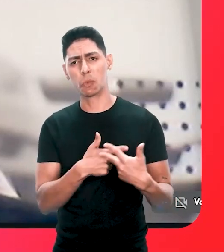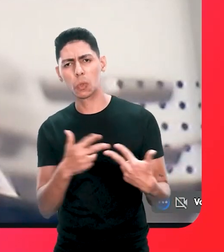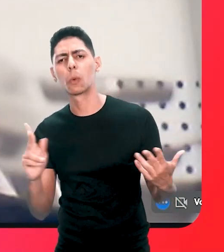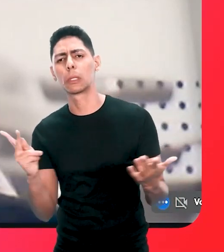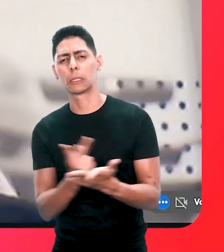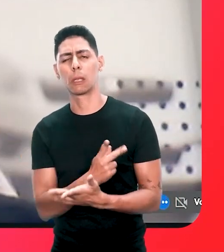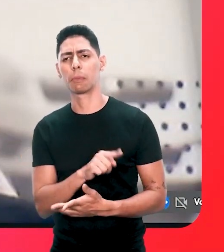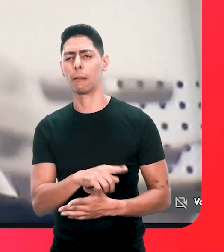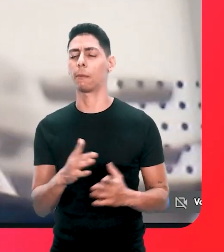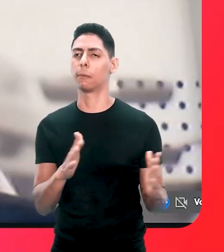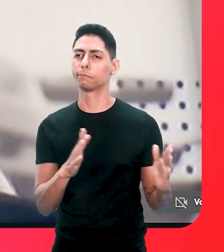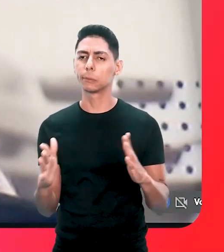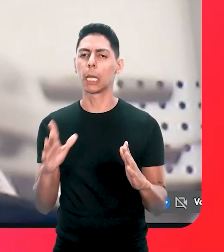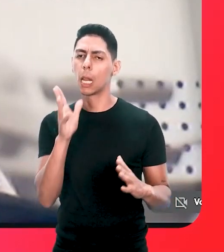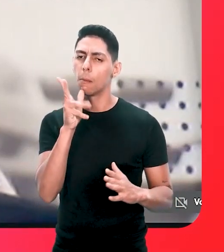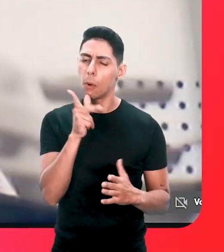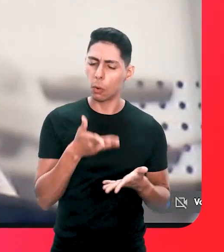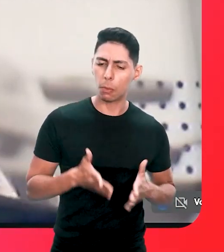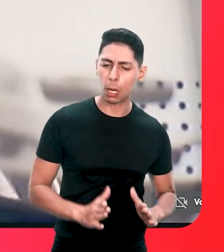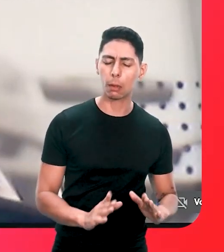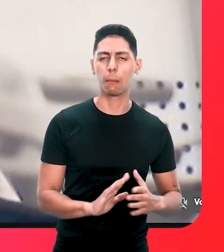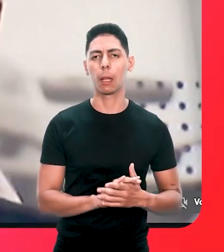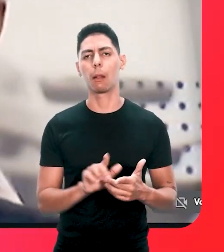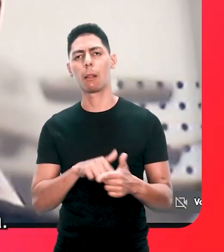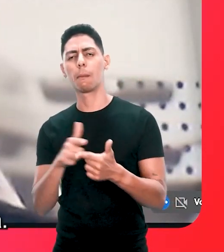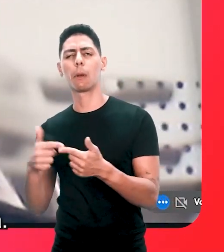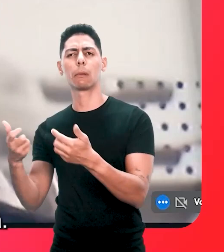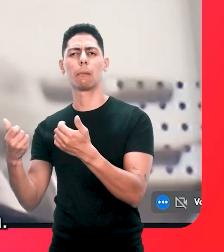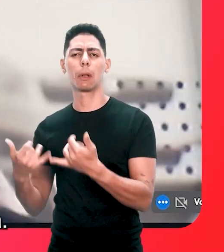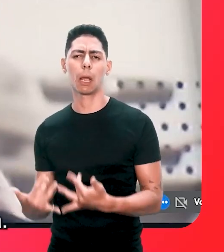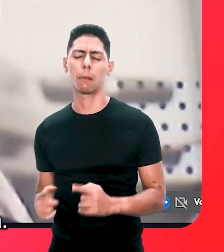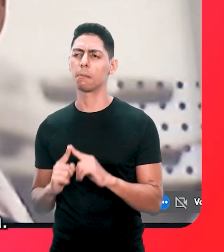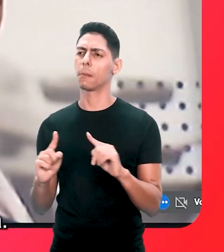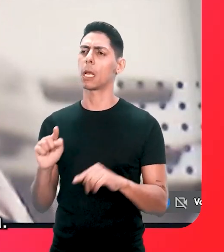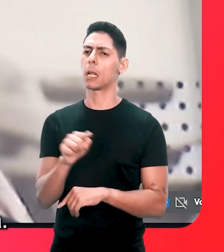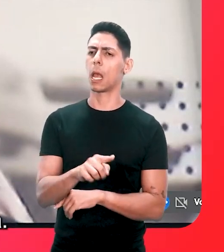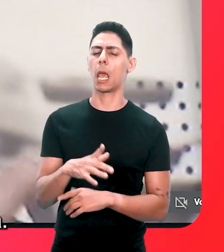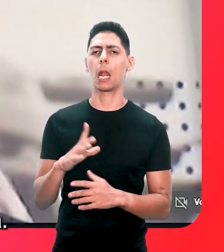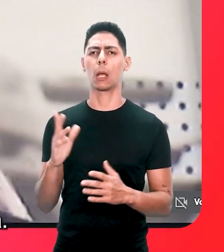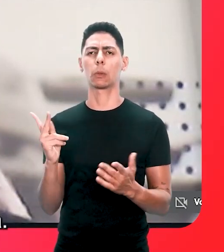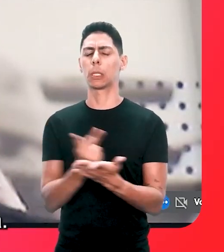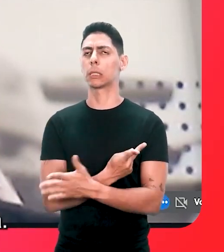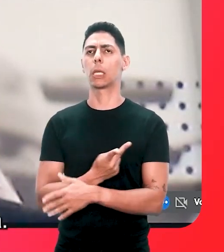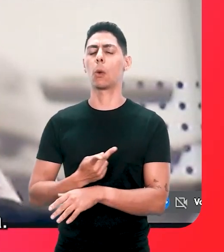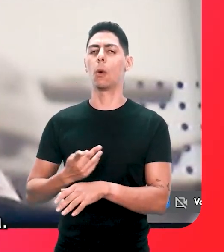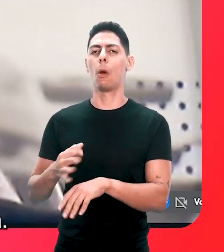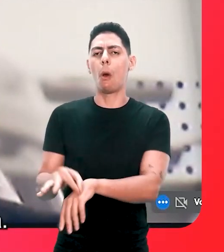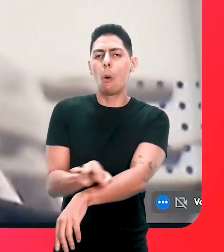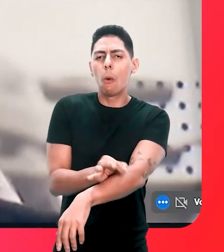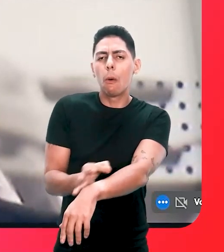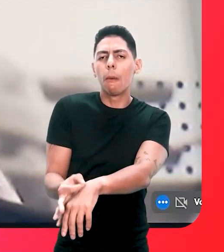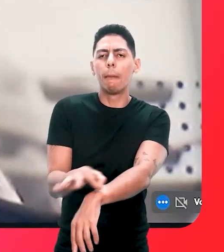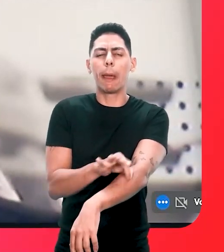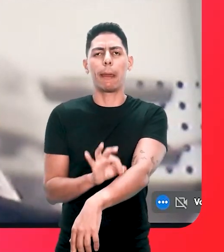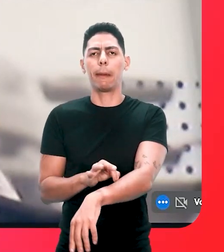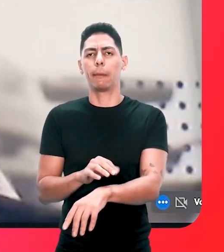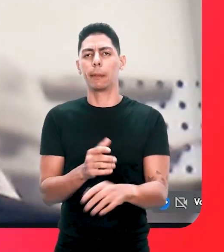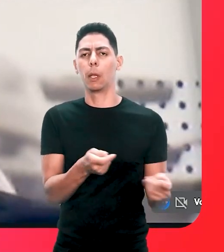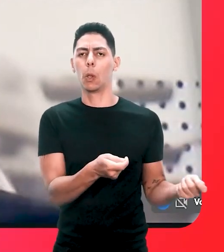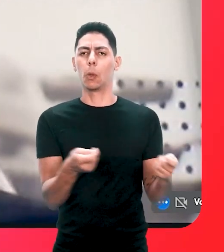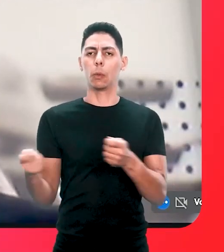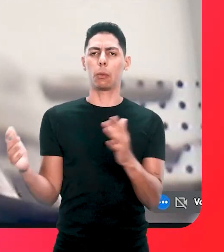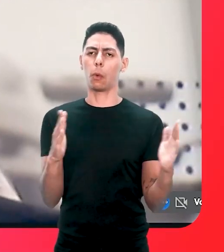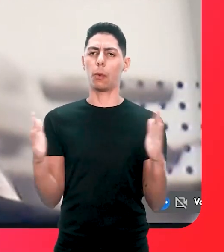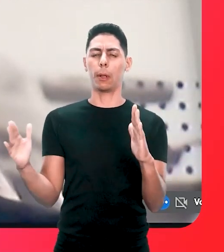tempo. Depois eles que disseram, mas ela teve então rubéola durante eu nunca me esqueço isso, durante